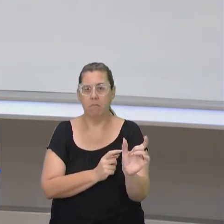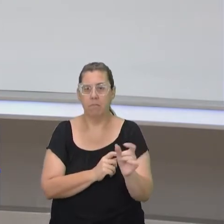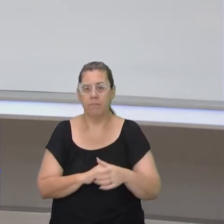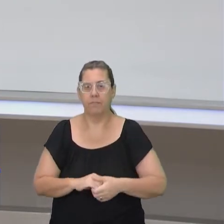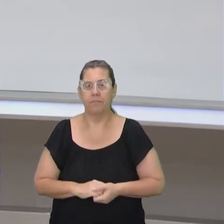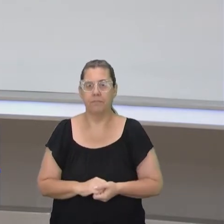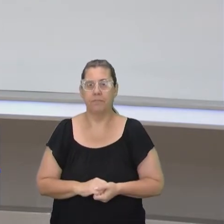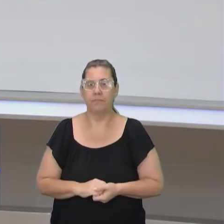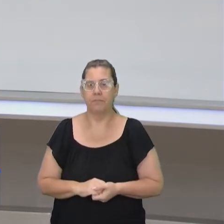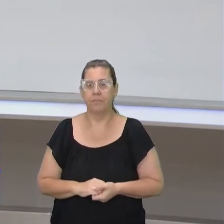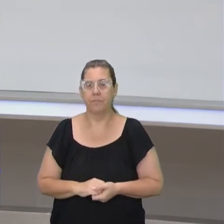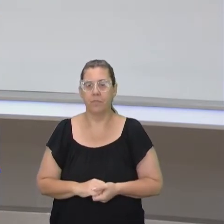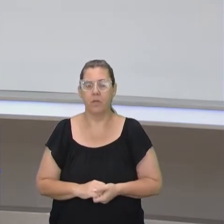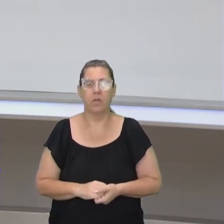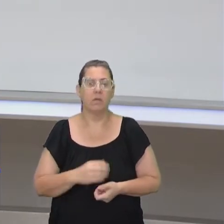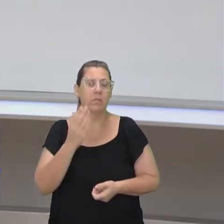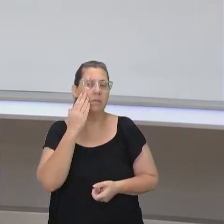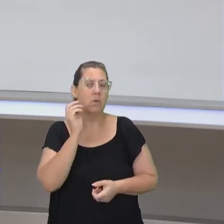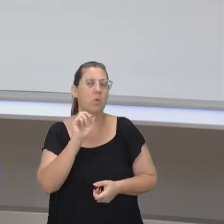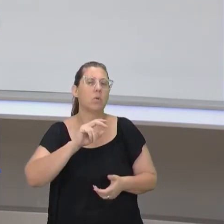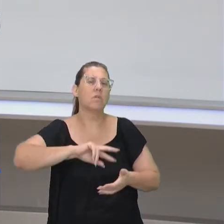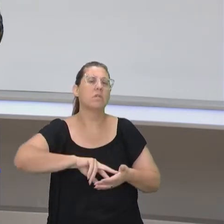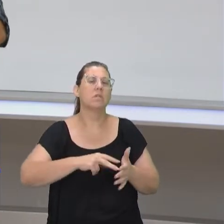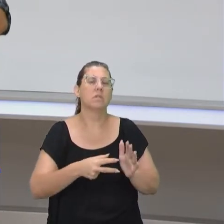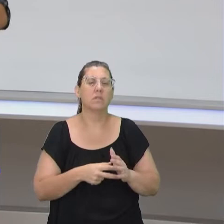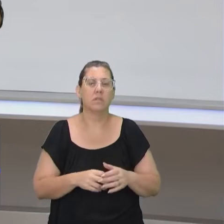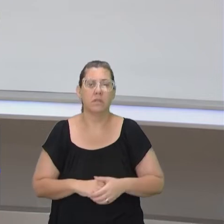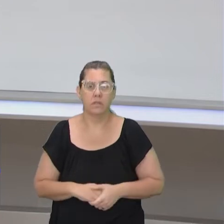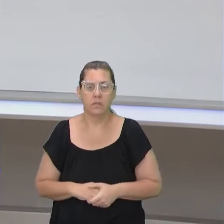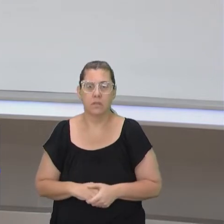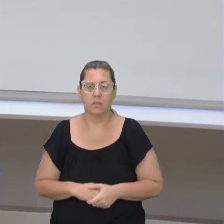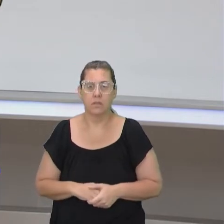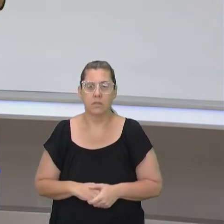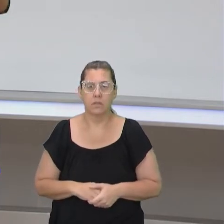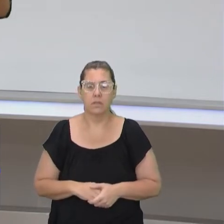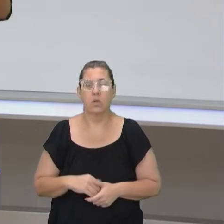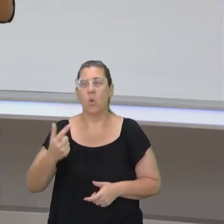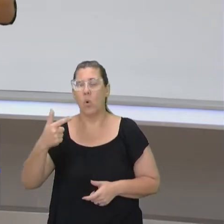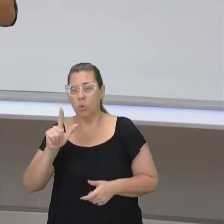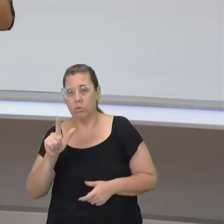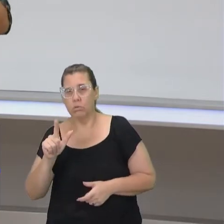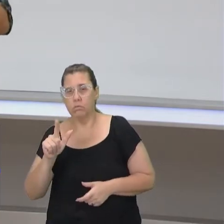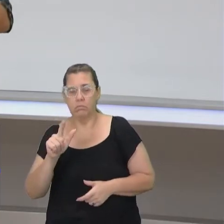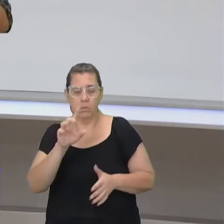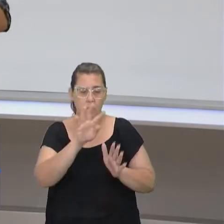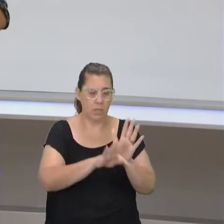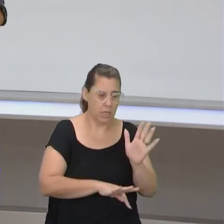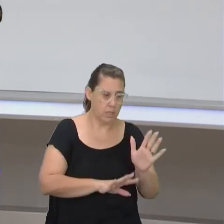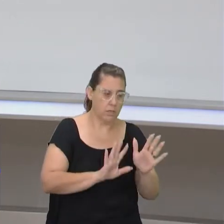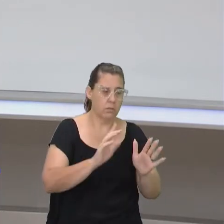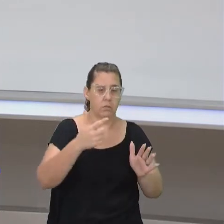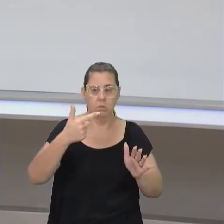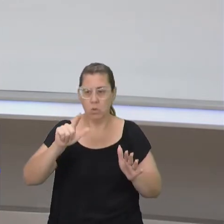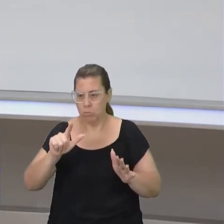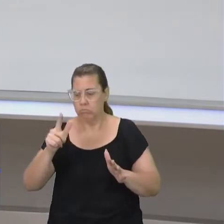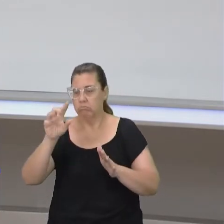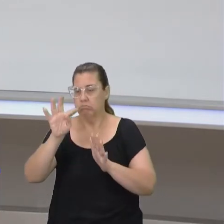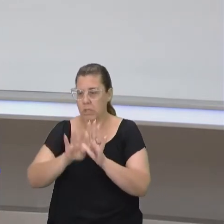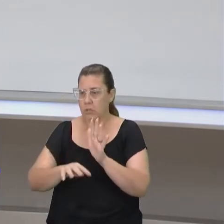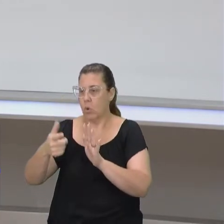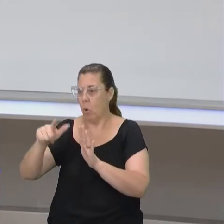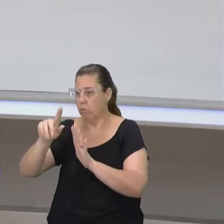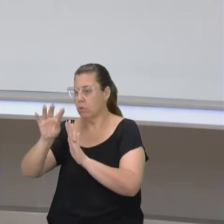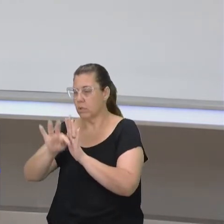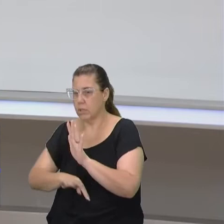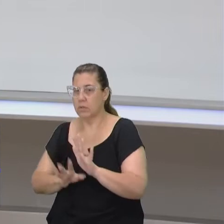earthquake. E você vai saber o significado. Então, no próximo texto que você for ler, você já vai sublinhar o earthquake. E já vai